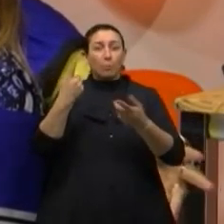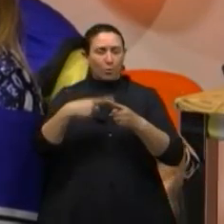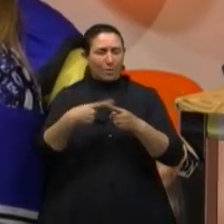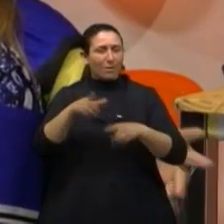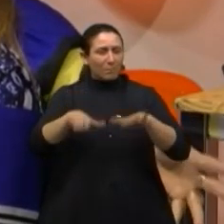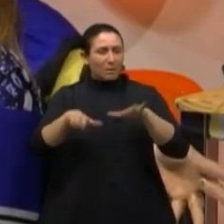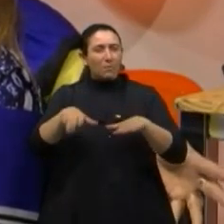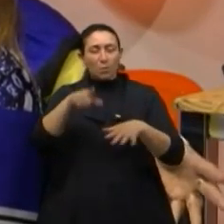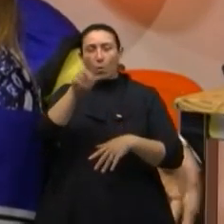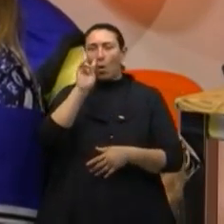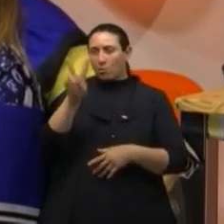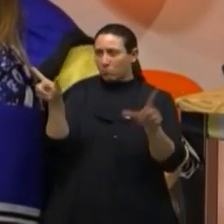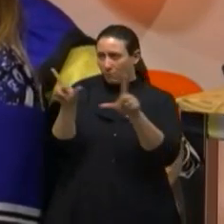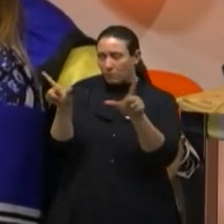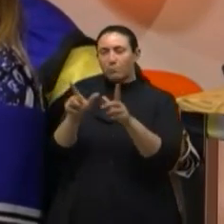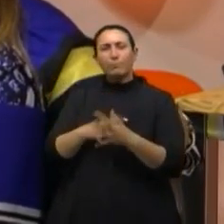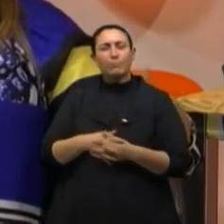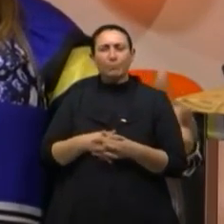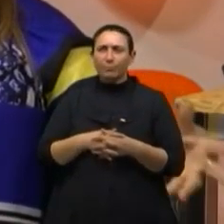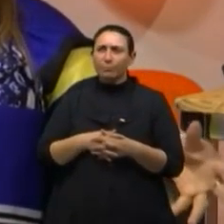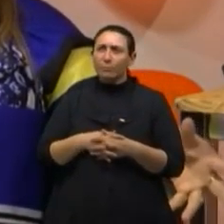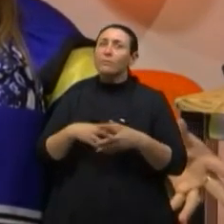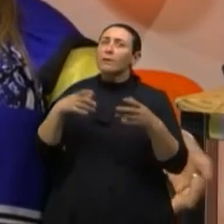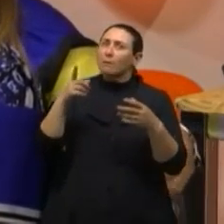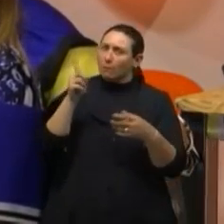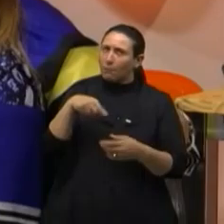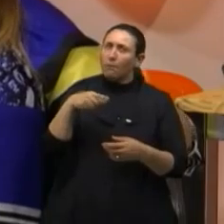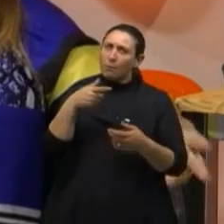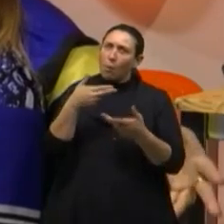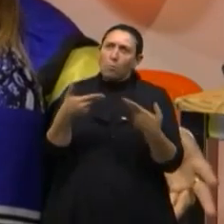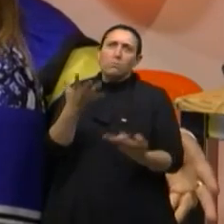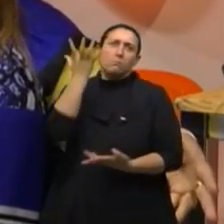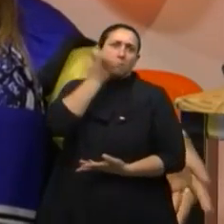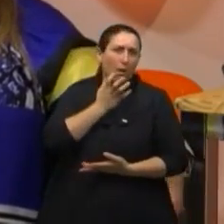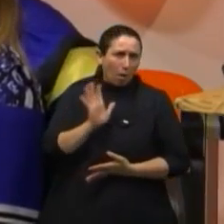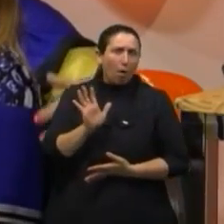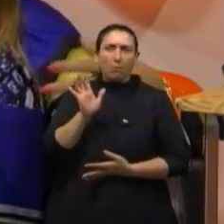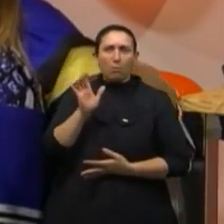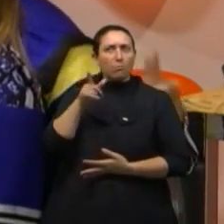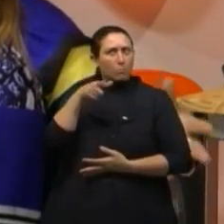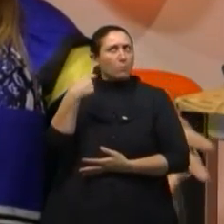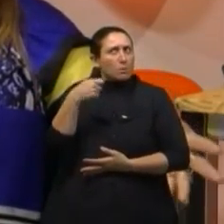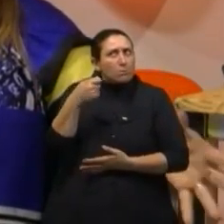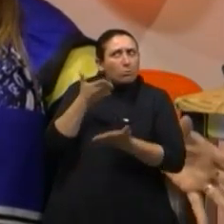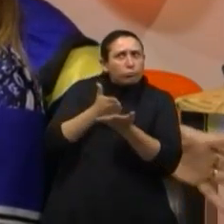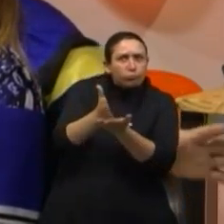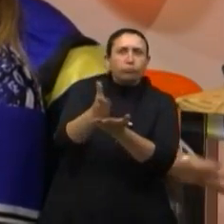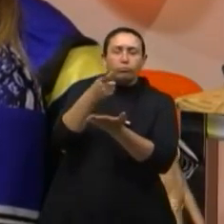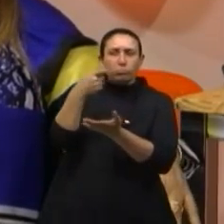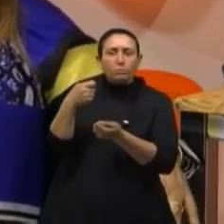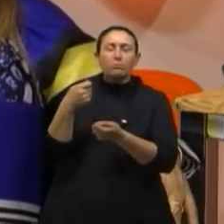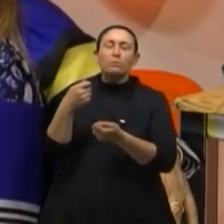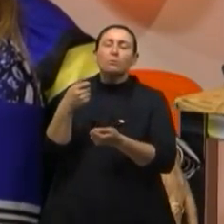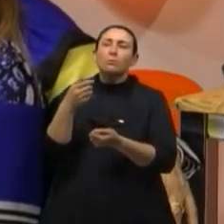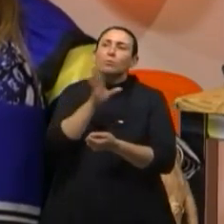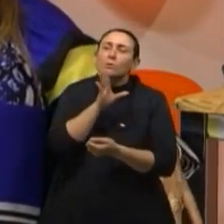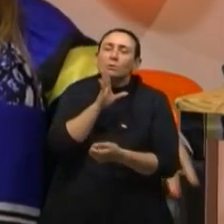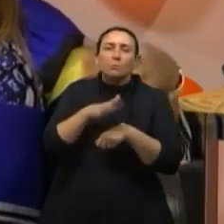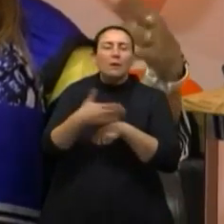tu vê uma propaganda é que há uma coisa séria e que tu deves seguir que tá sendo dito ali tudo bem